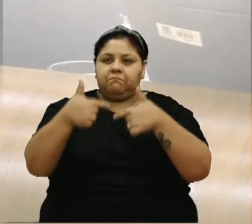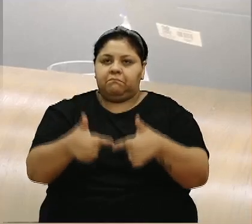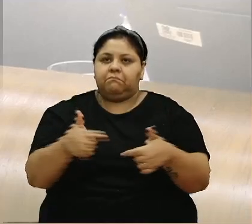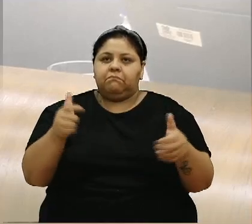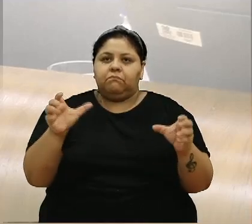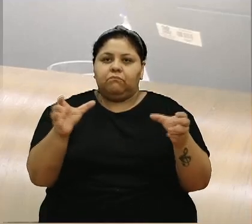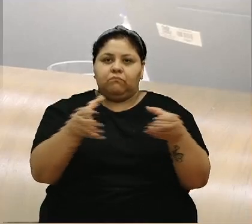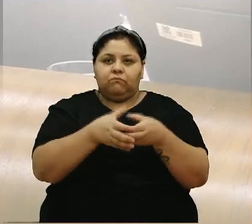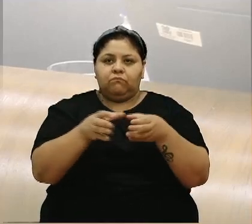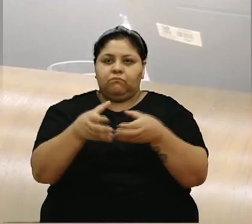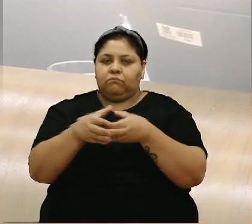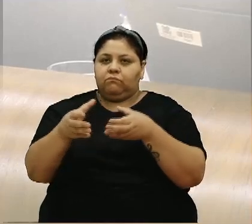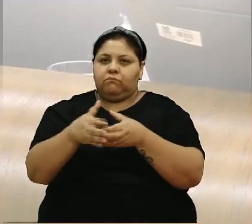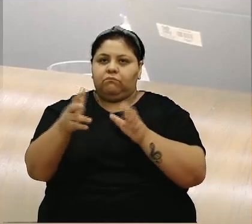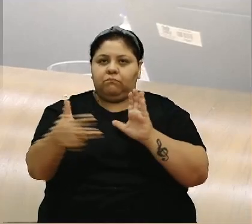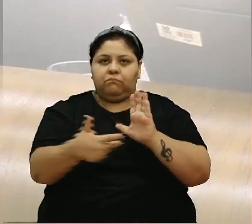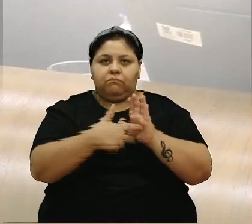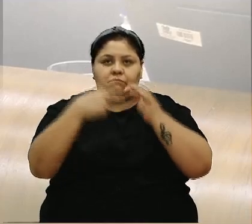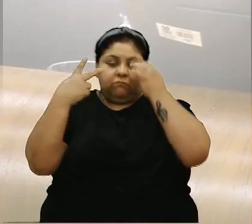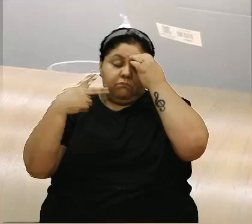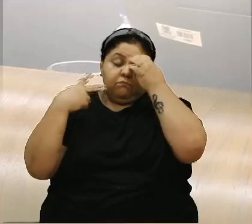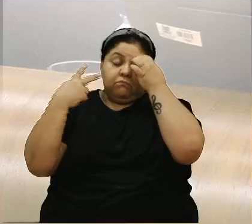grupo. Atenciosamente, o vereador